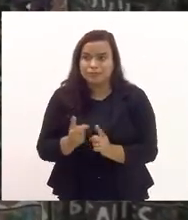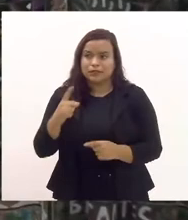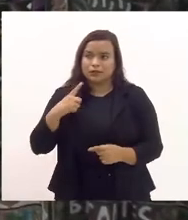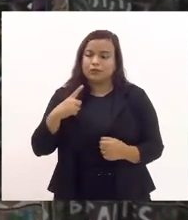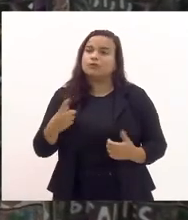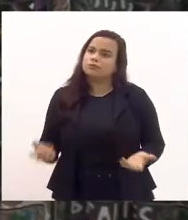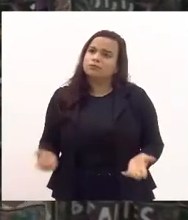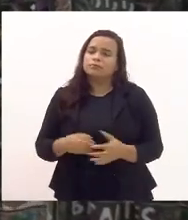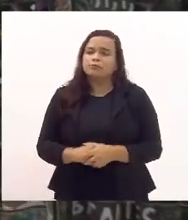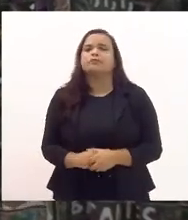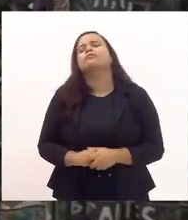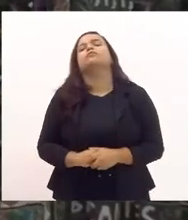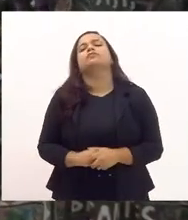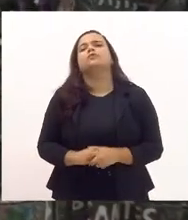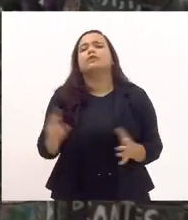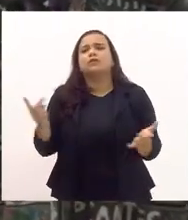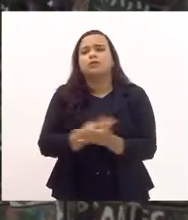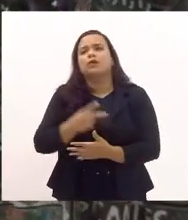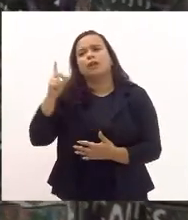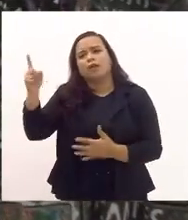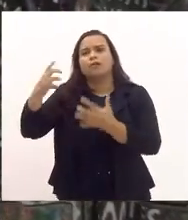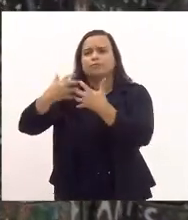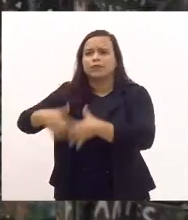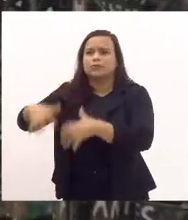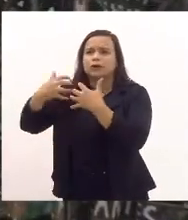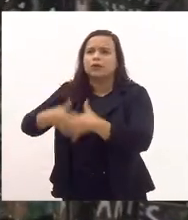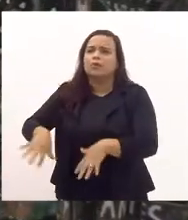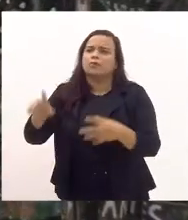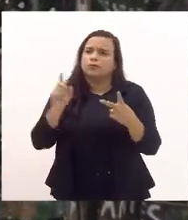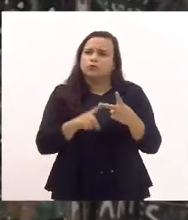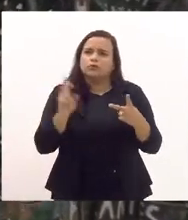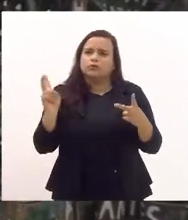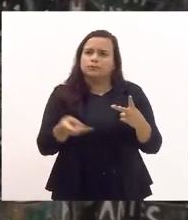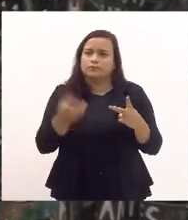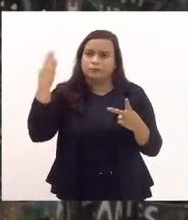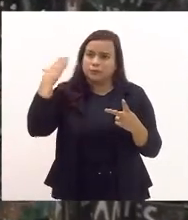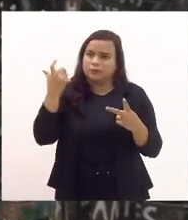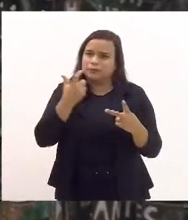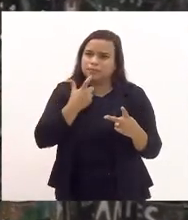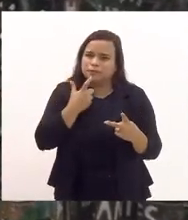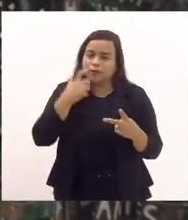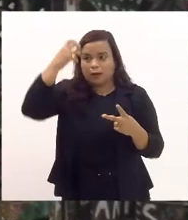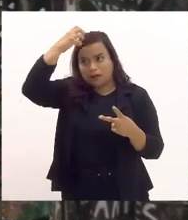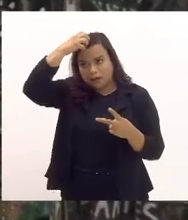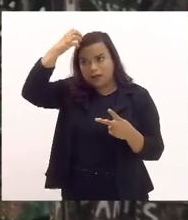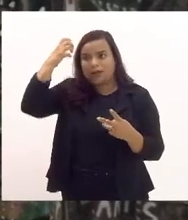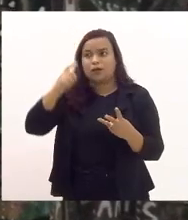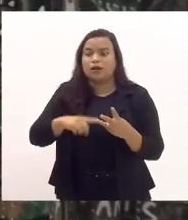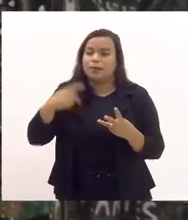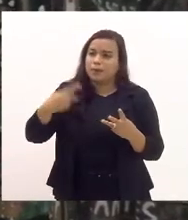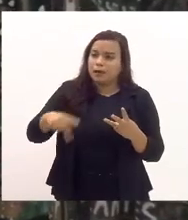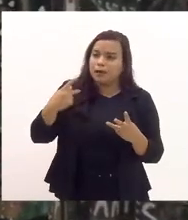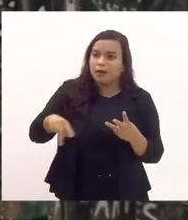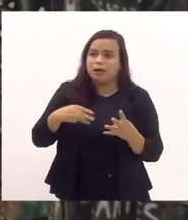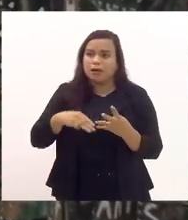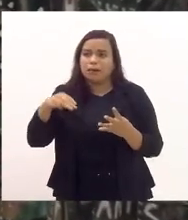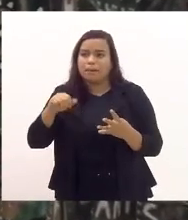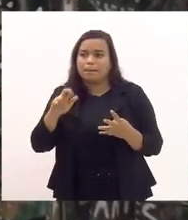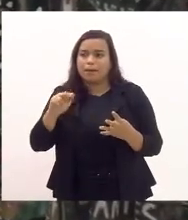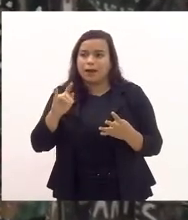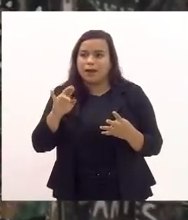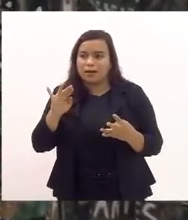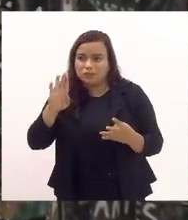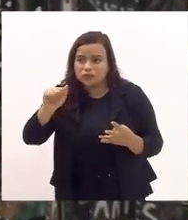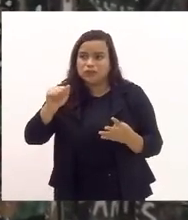assim foi com o município de Petrópolis assim foi recentemente com Angra dos Reis Paraty e Mangaratiba